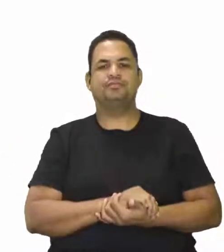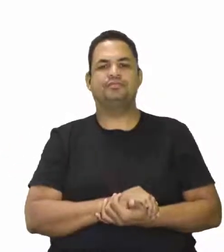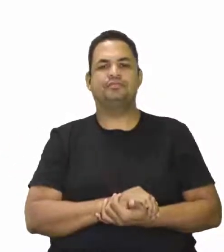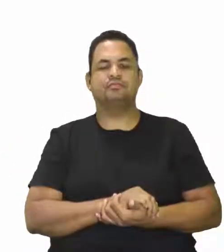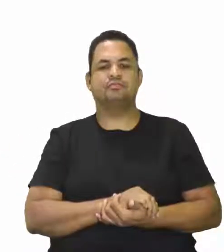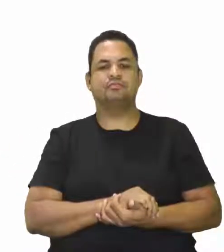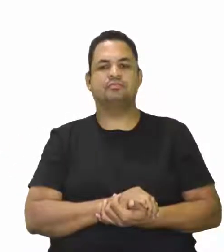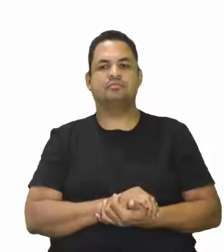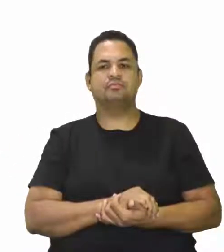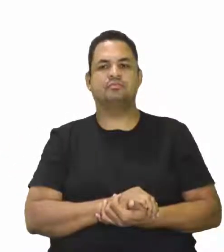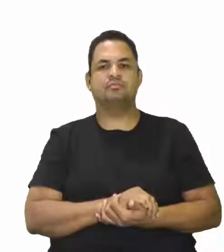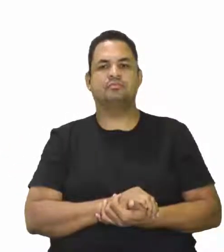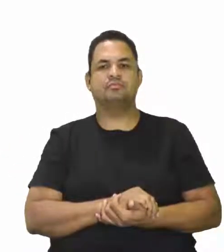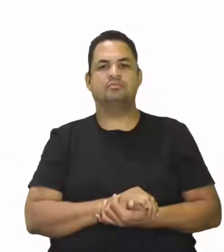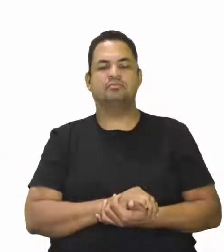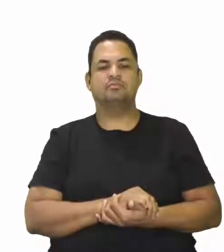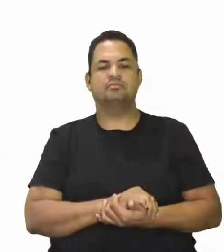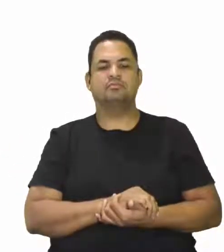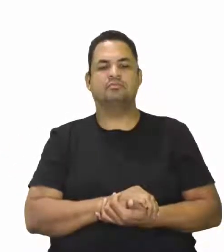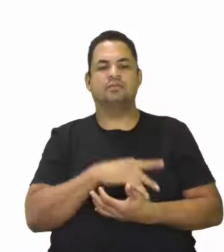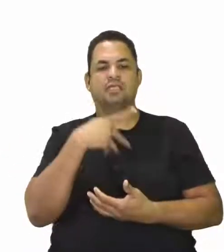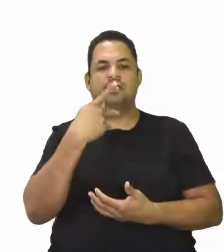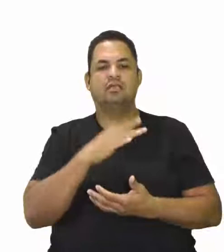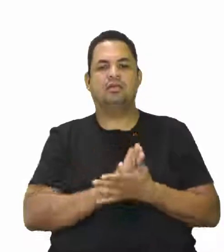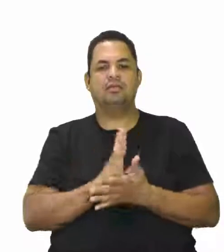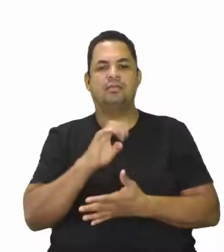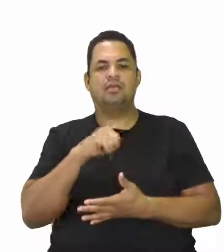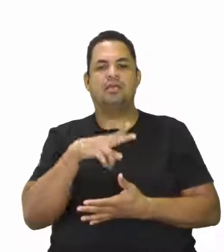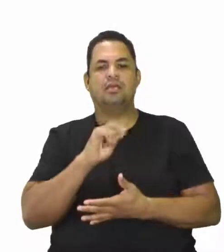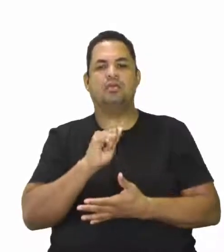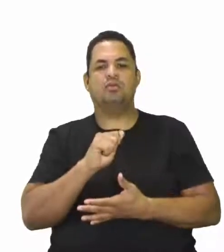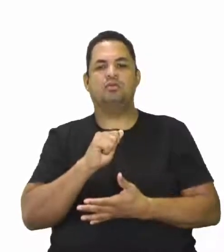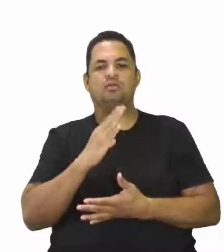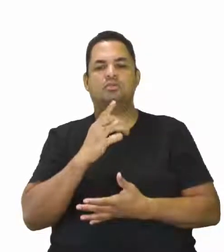um pouquinho ali do nosso querido Miguel de Cervantes.